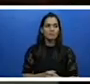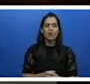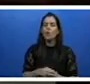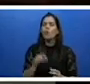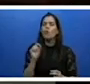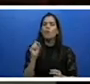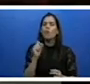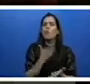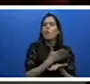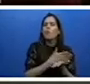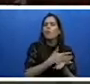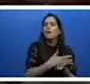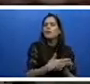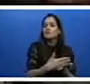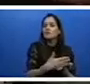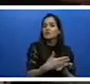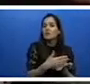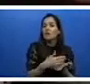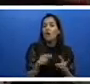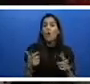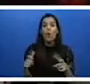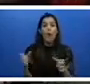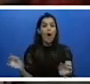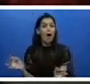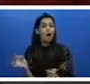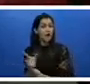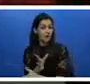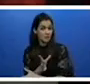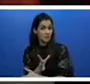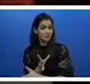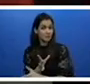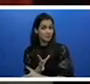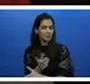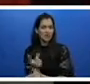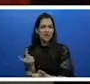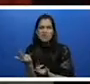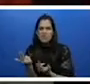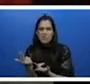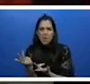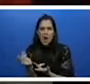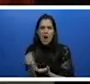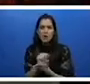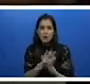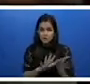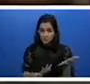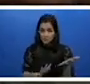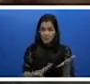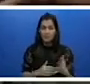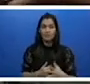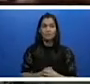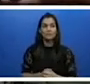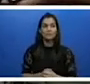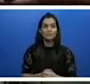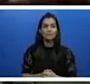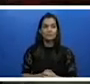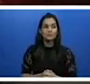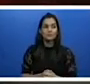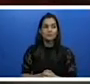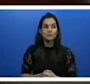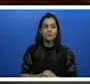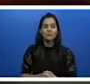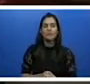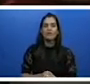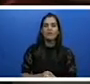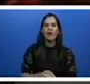onde começa a minha reta, onde termina, igualzinho a atividade que nós fizemos juntos. A escala,